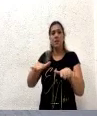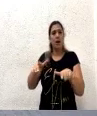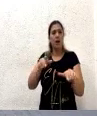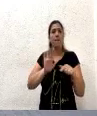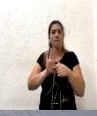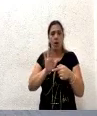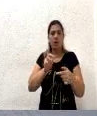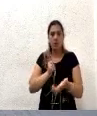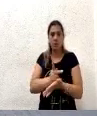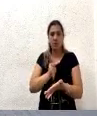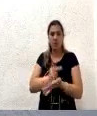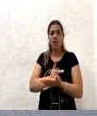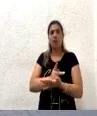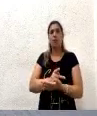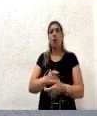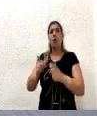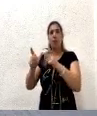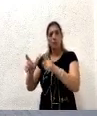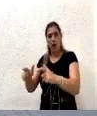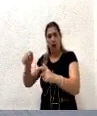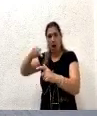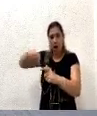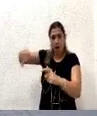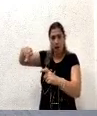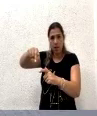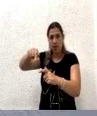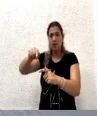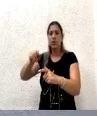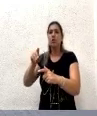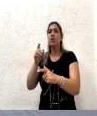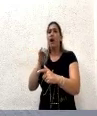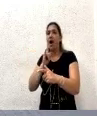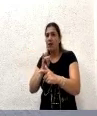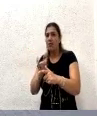gente passa no bairro que está tendo a circulação, a gente passa, a gente